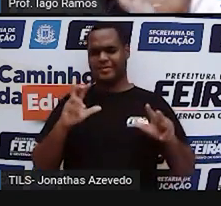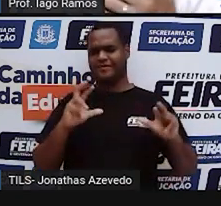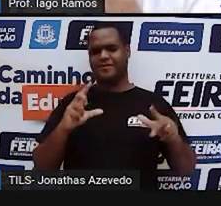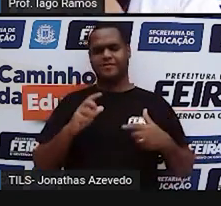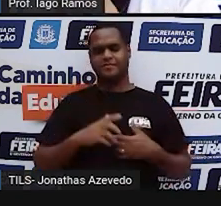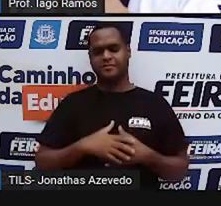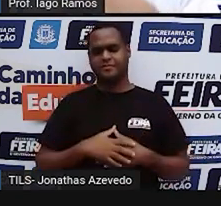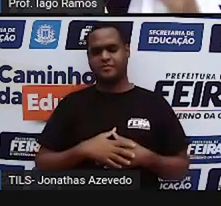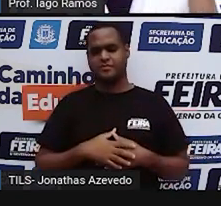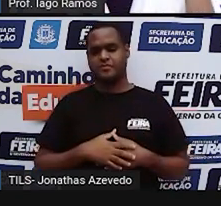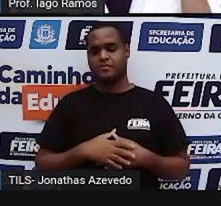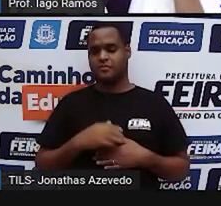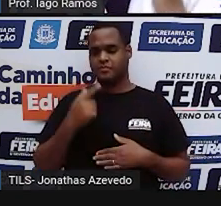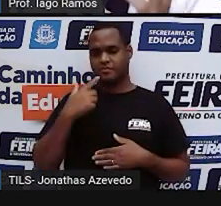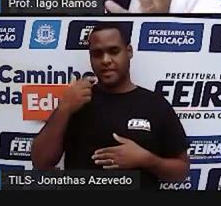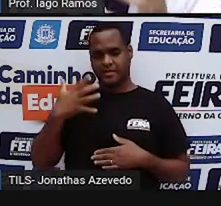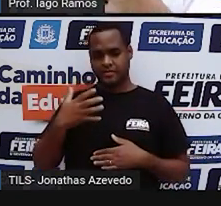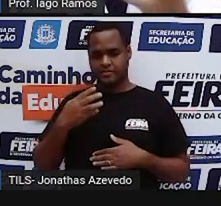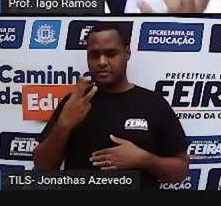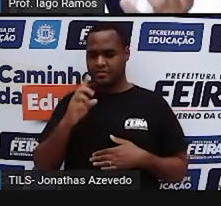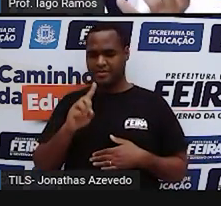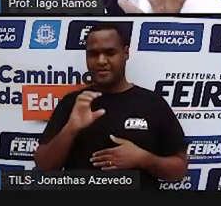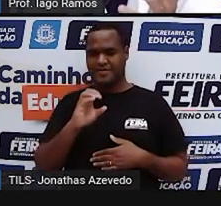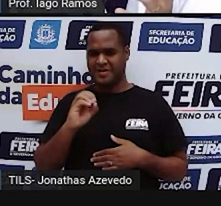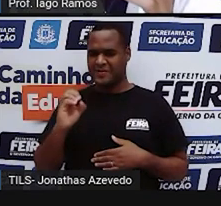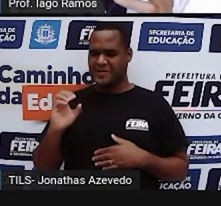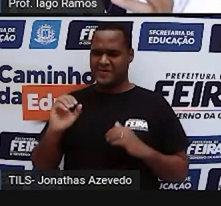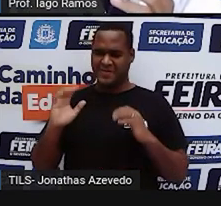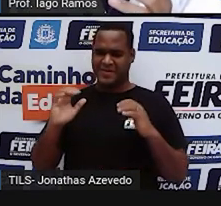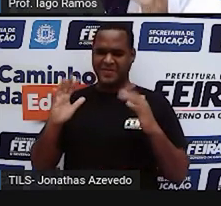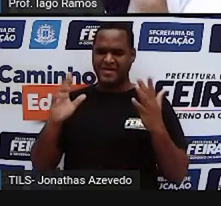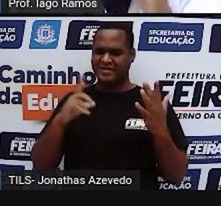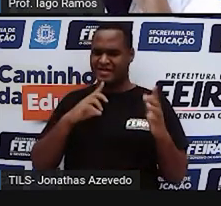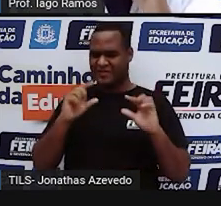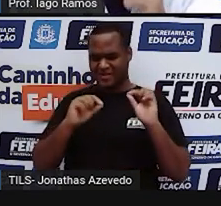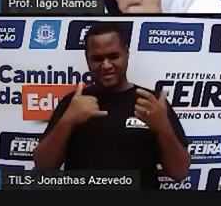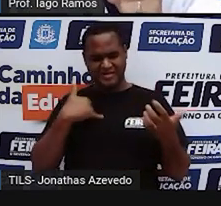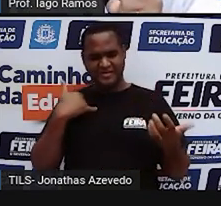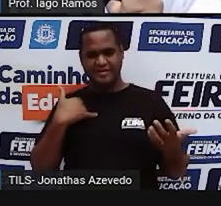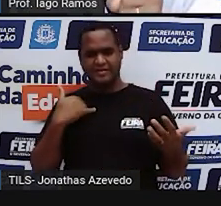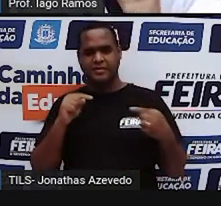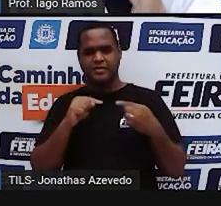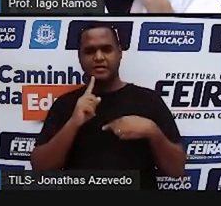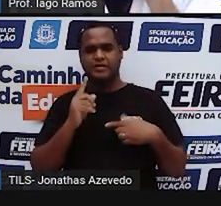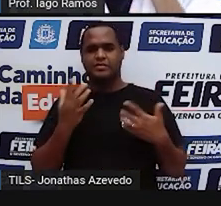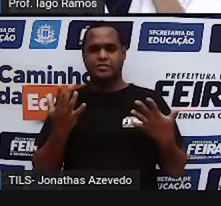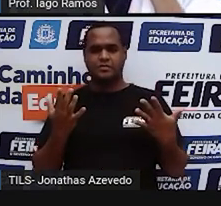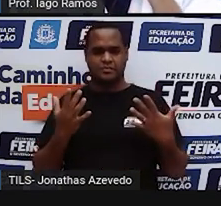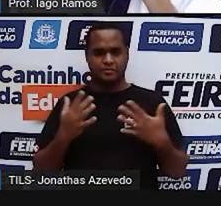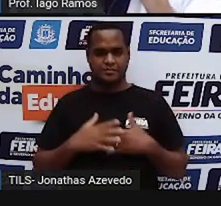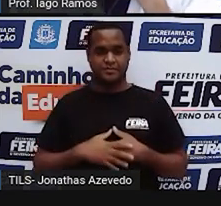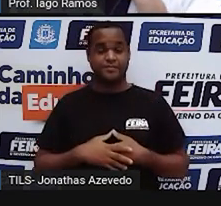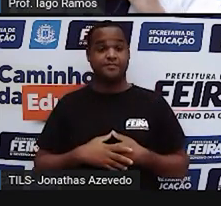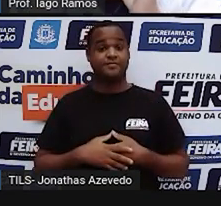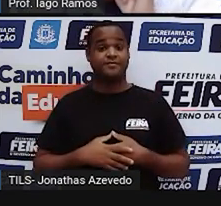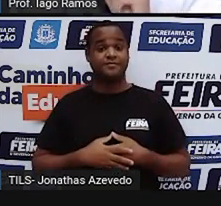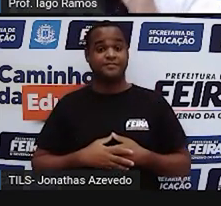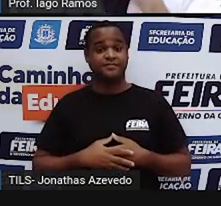não tem já passou dos 3000 Plus o quê que isso aqui tem a ver com a umidade olha só